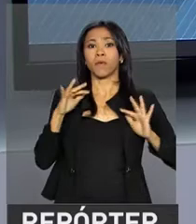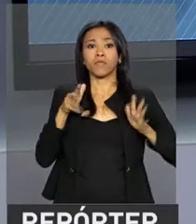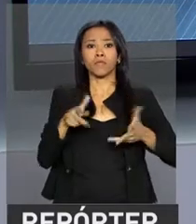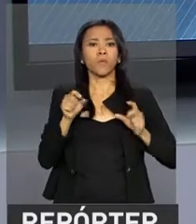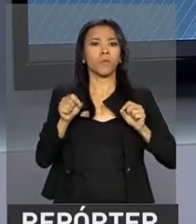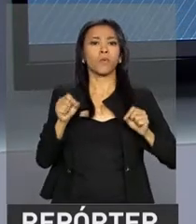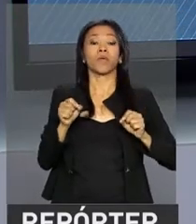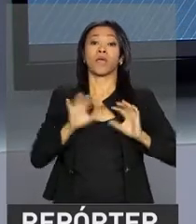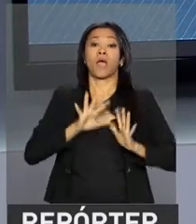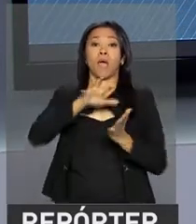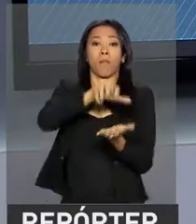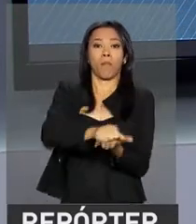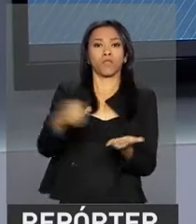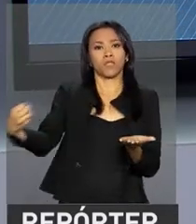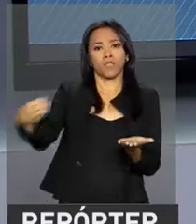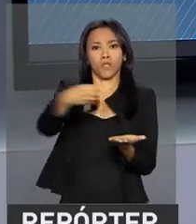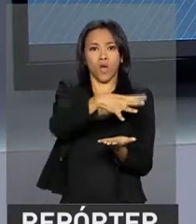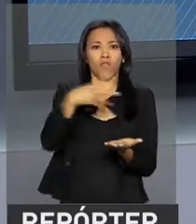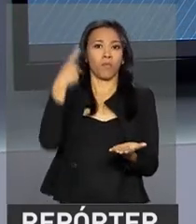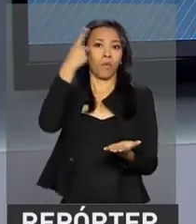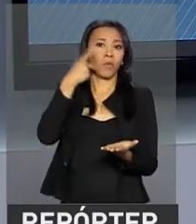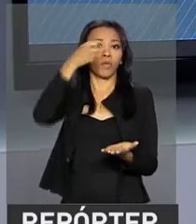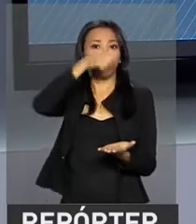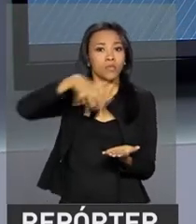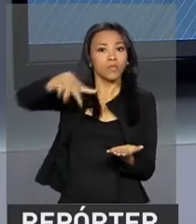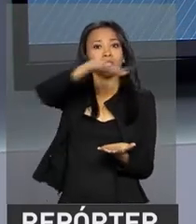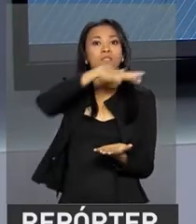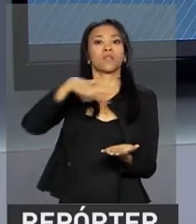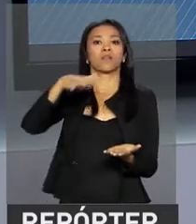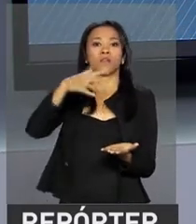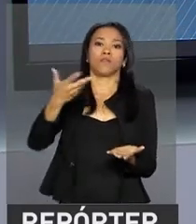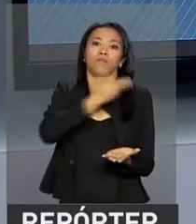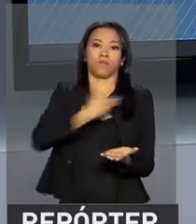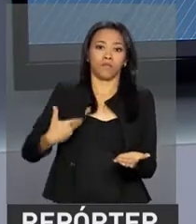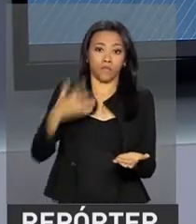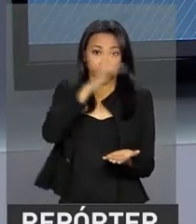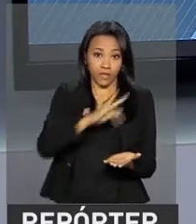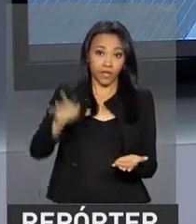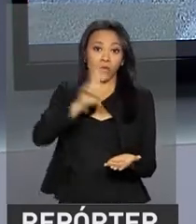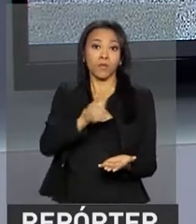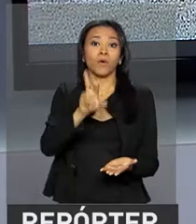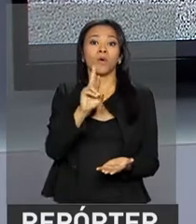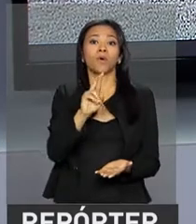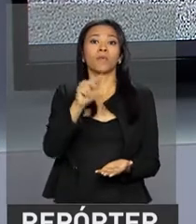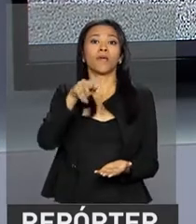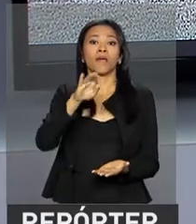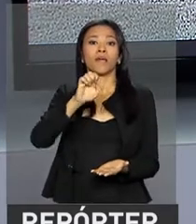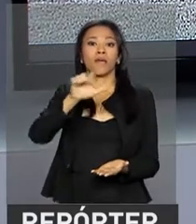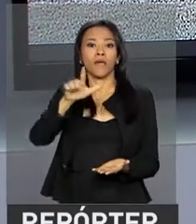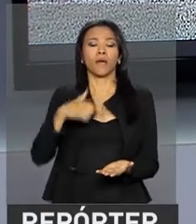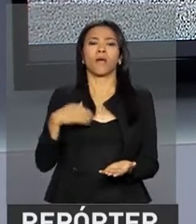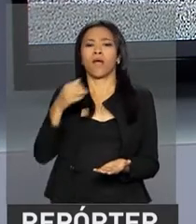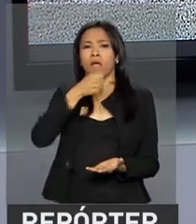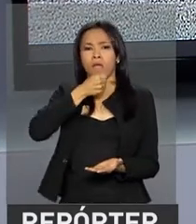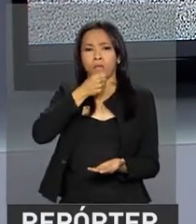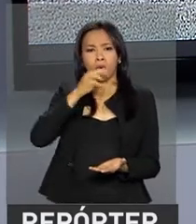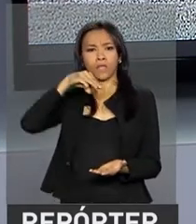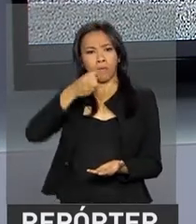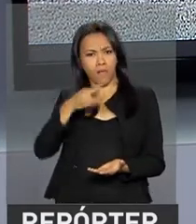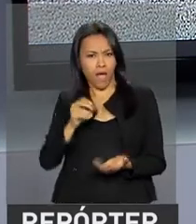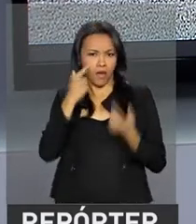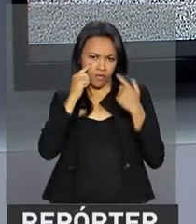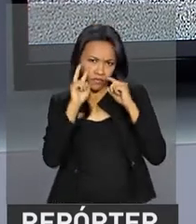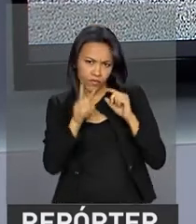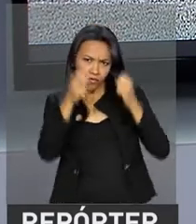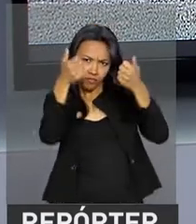posse da nova procuradora-geral da República, Raquel Dodge. A repórter Mara Kenup acompanhou a cerimônia e traz os detalhes ao vivo para a gente. É